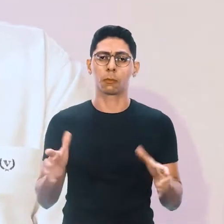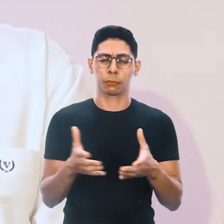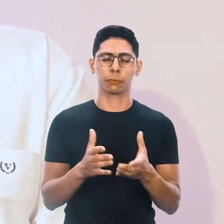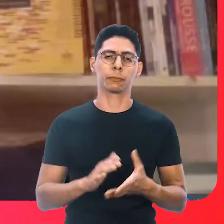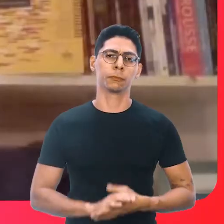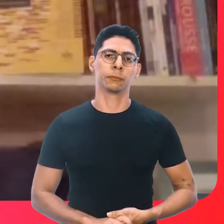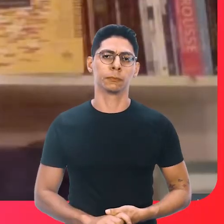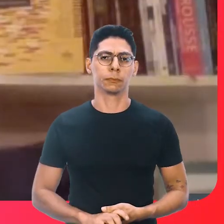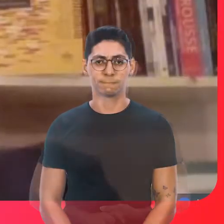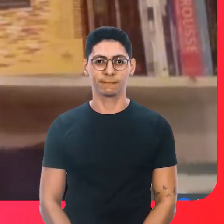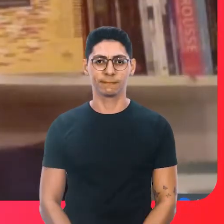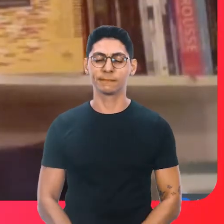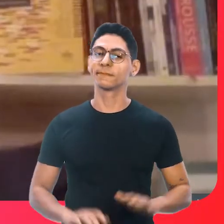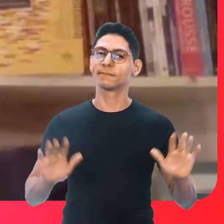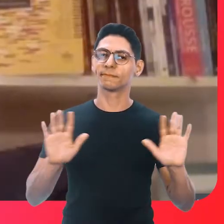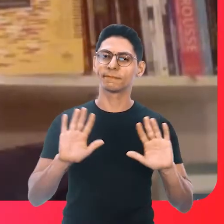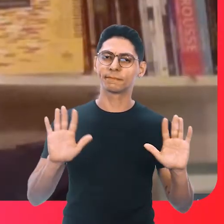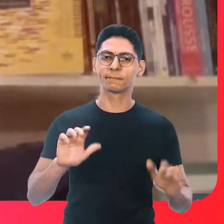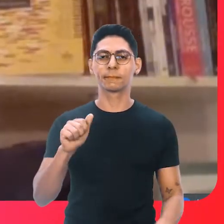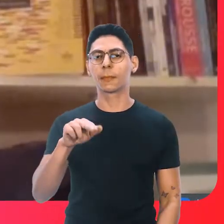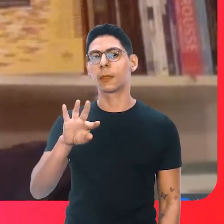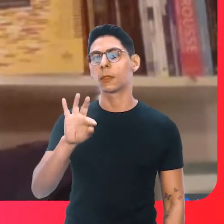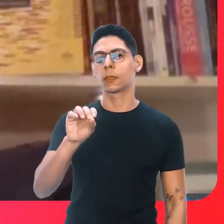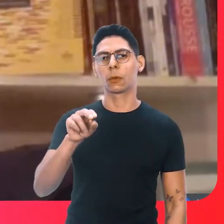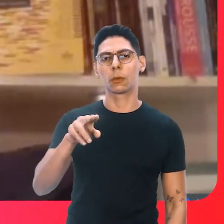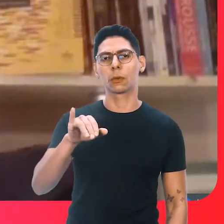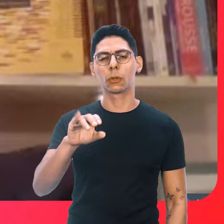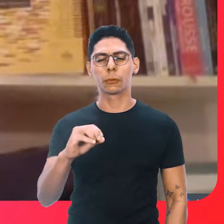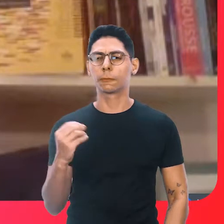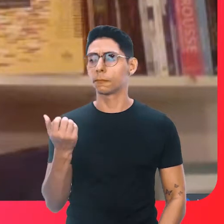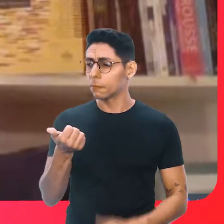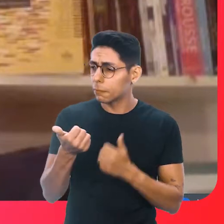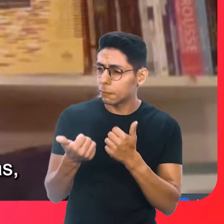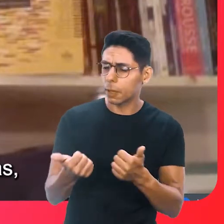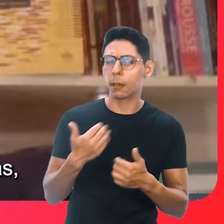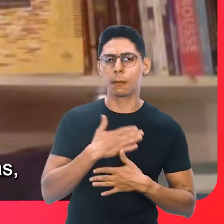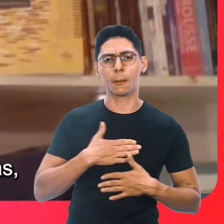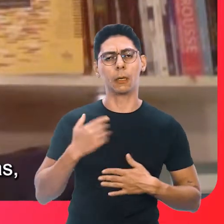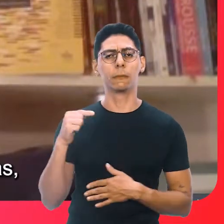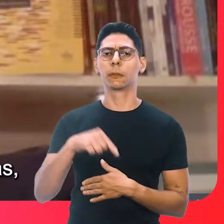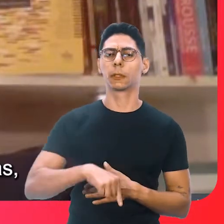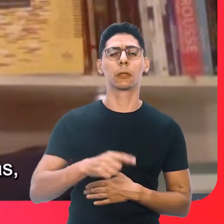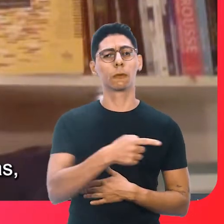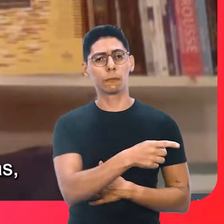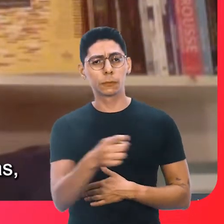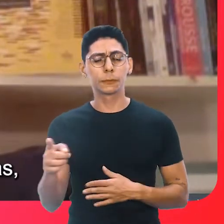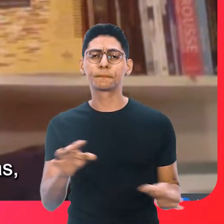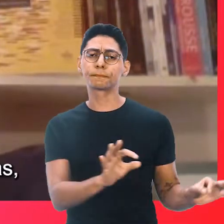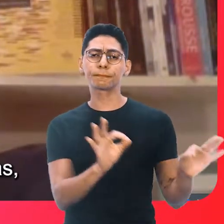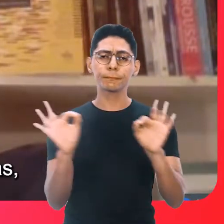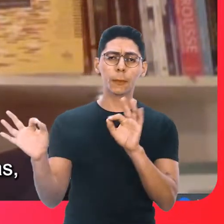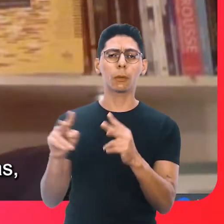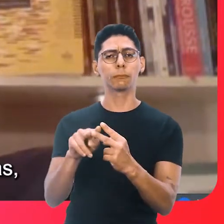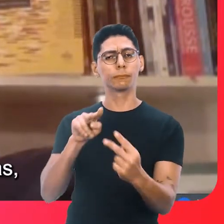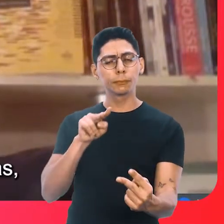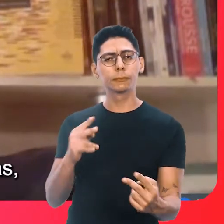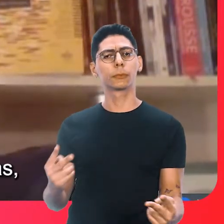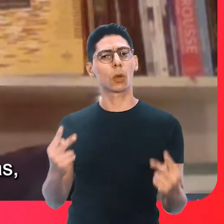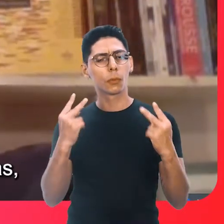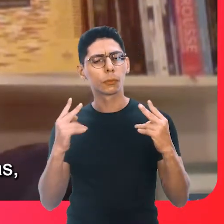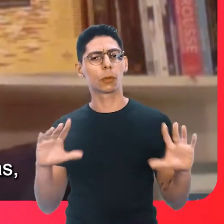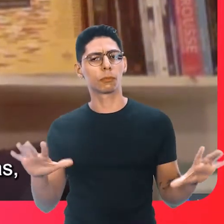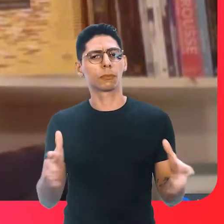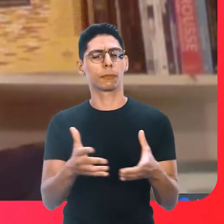Podcast. Olá, Antônio José, como vai? É um prazer estar aqui com você, com seus ouvintes, com seus internautas, com os